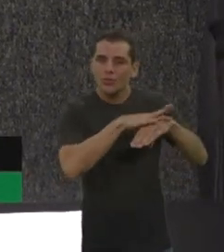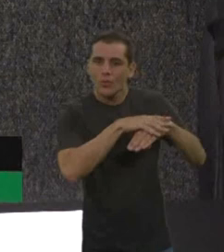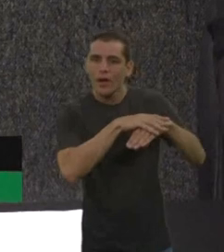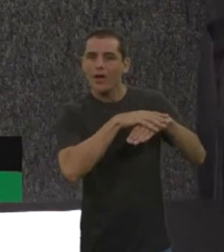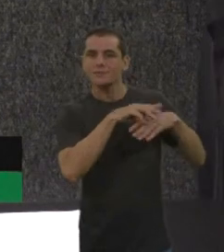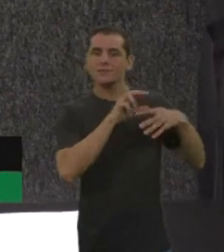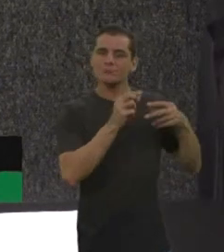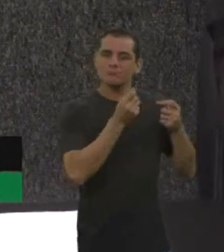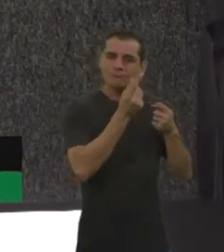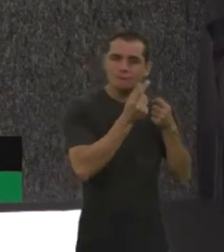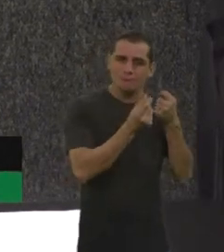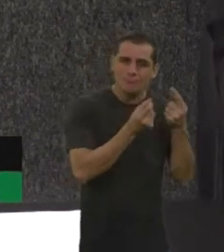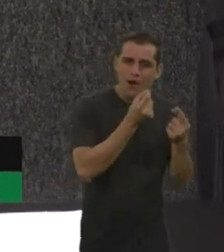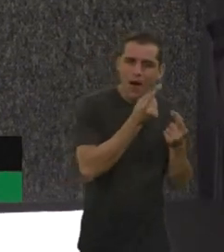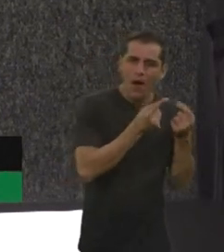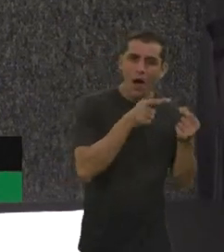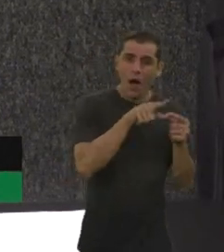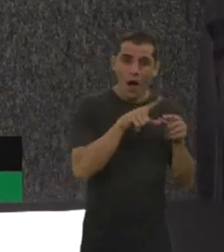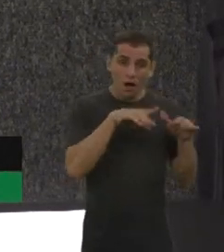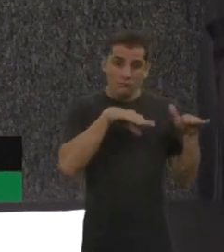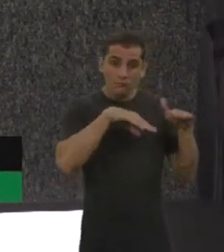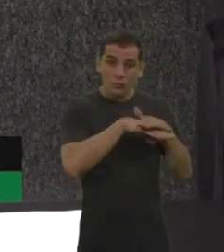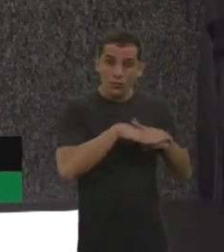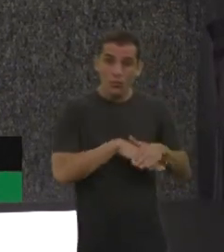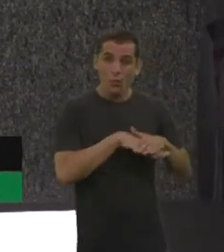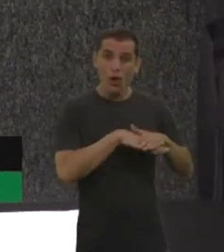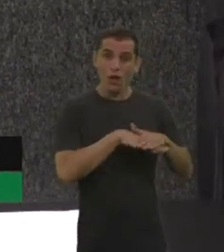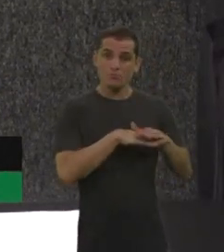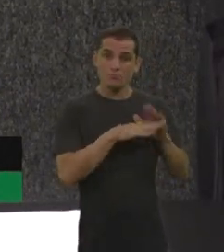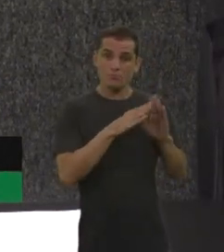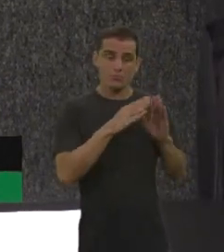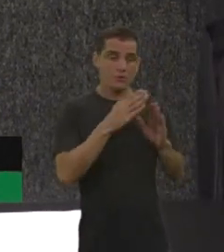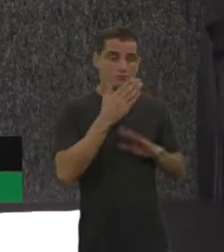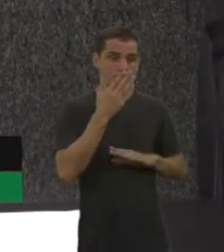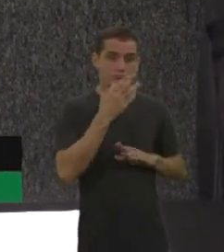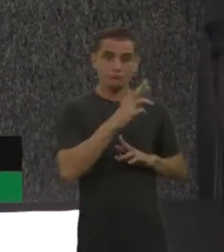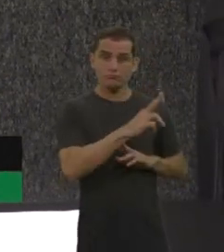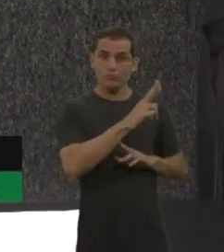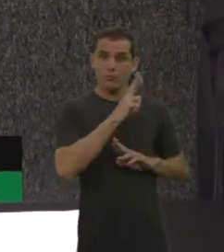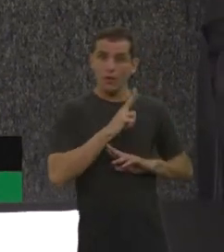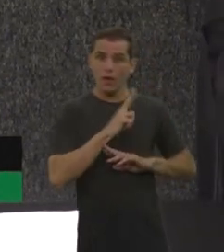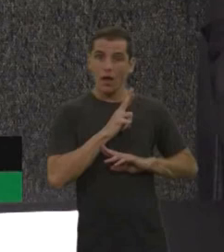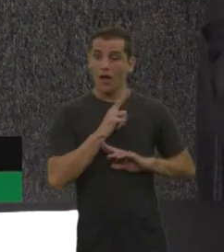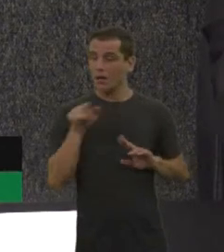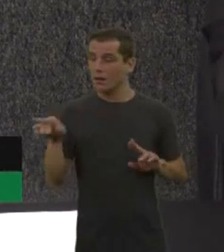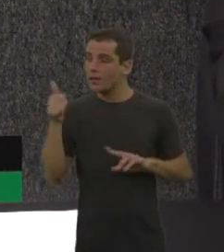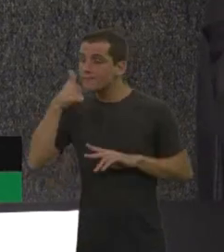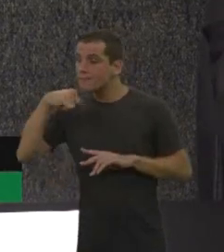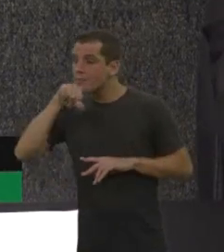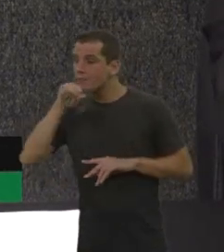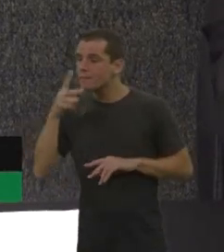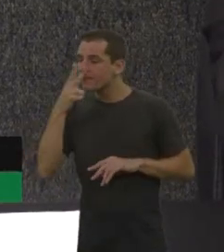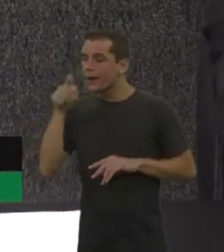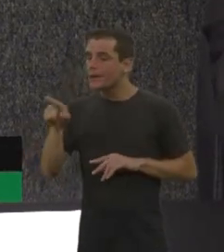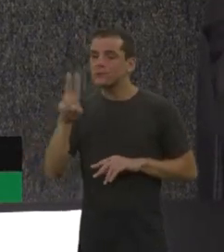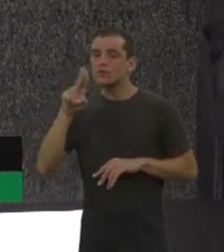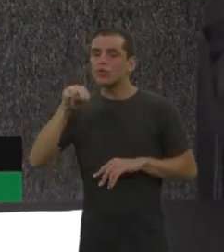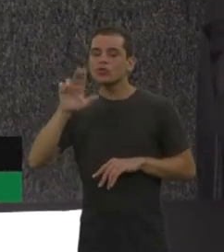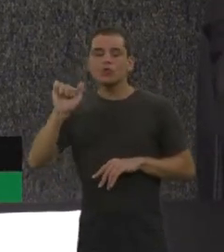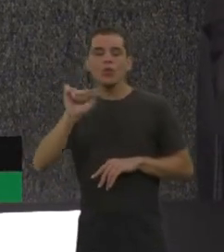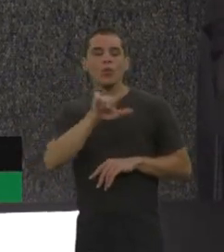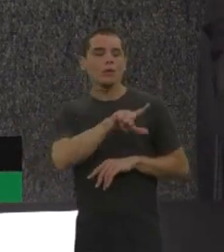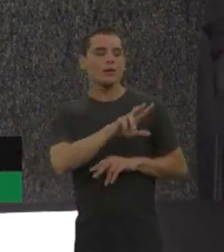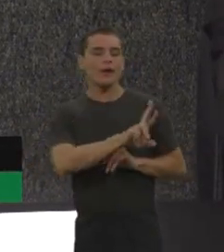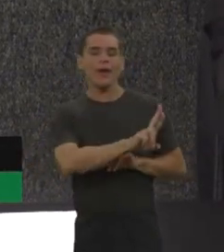lá, e a mãe não se acha, a criança não se acha. Então, a gente sabe que tem que se